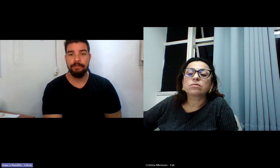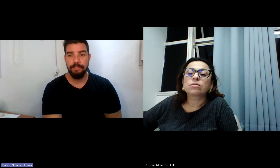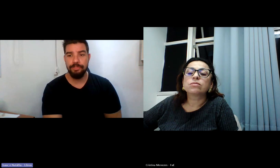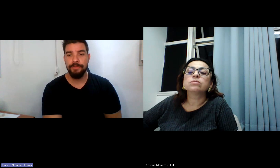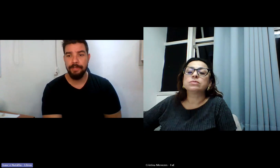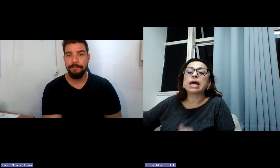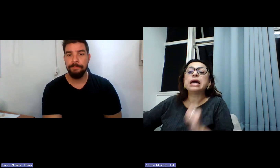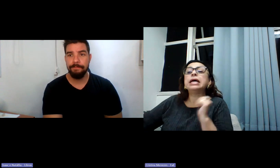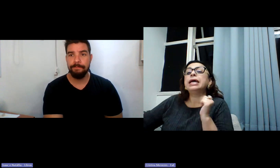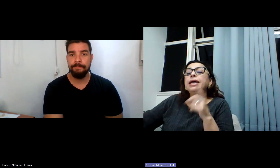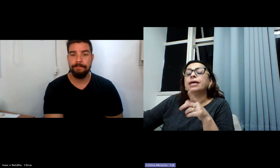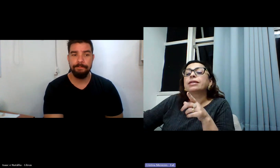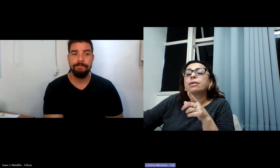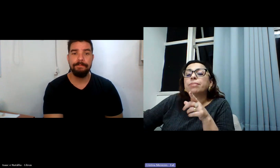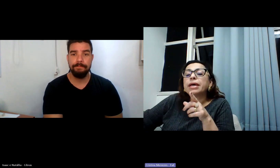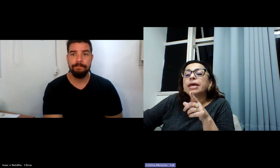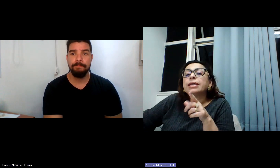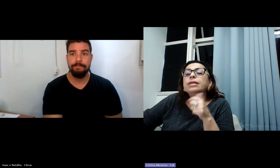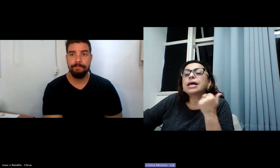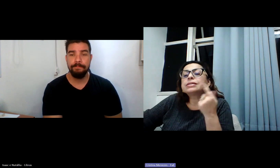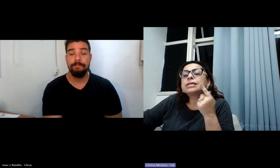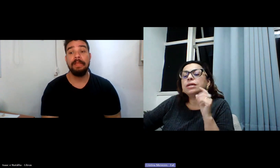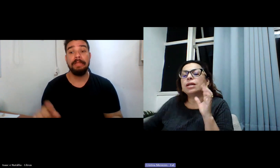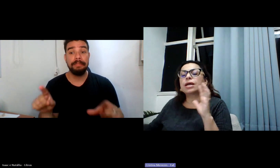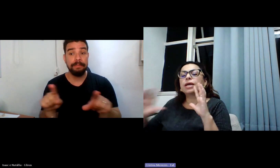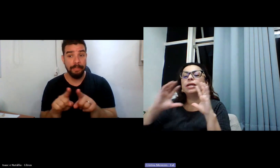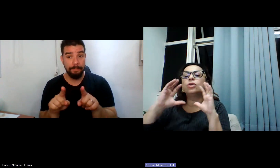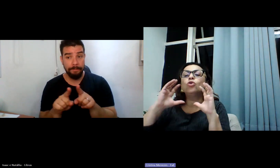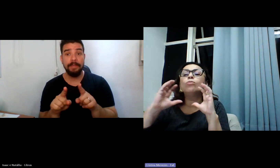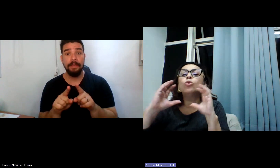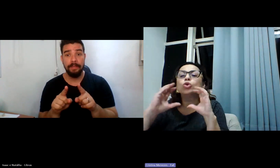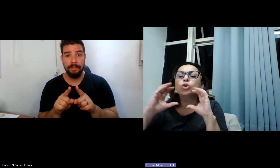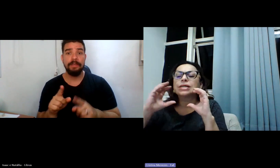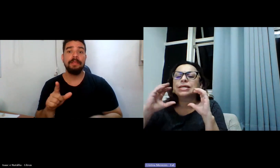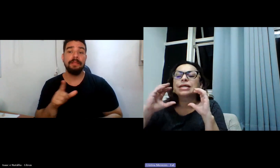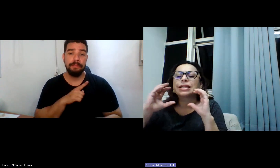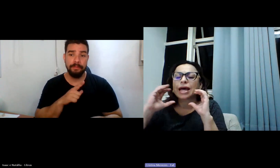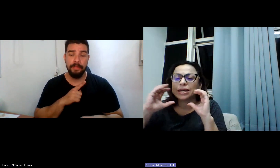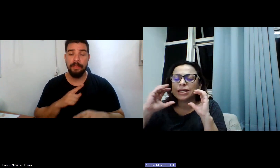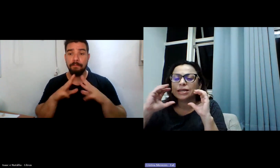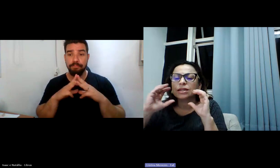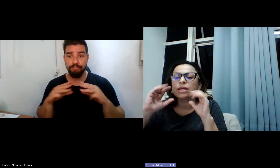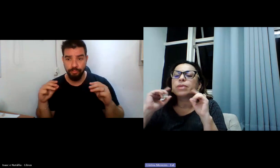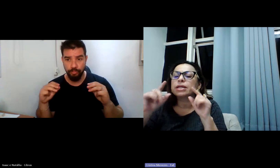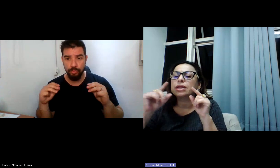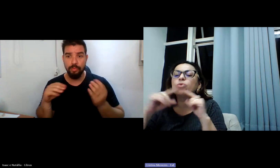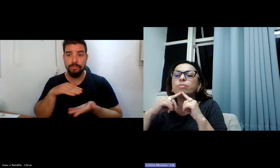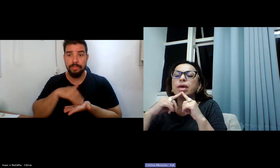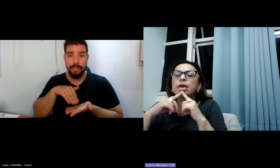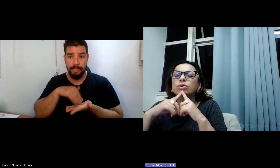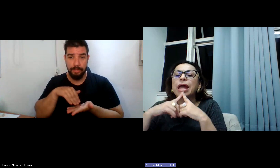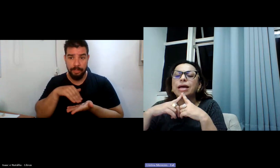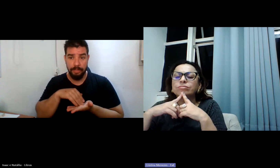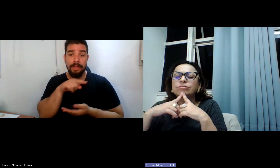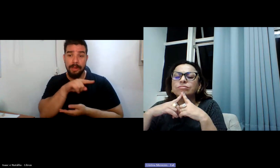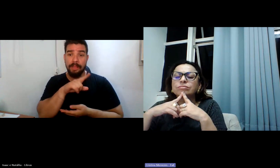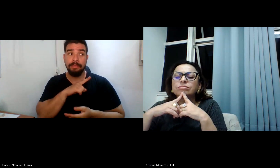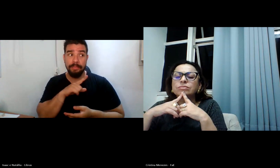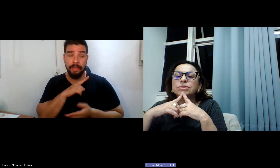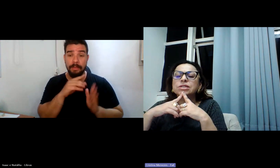Ok, identifiquei. Tá? E também no Moodle da secretaria também tem o e-mail